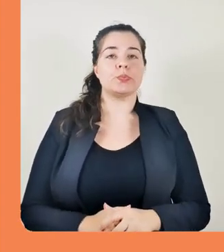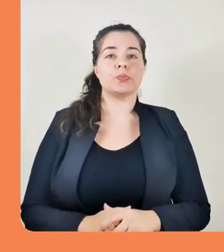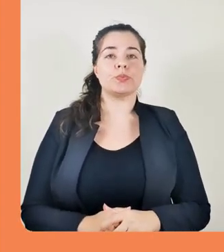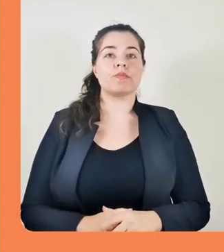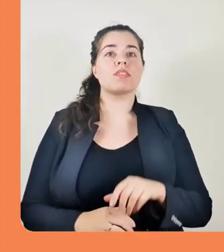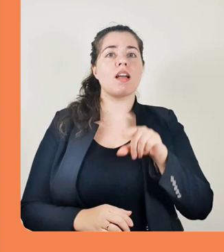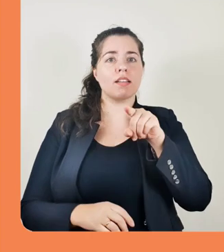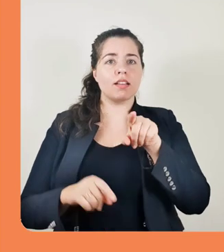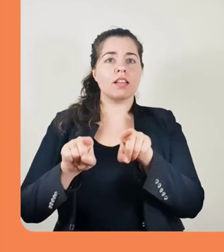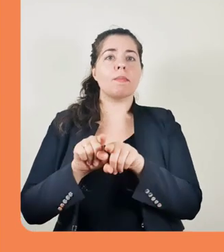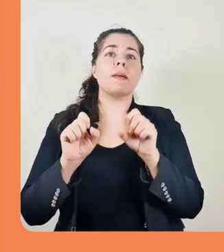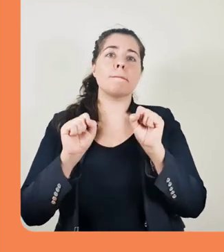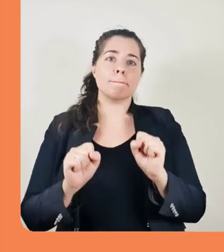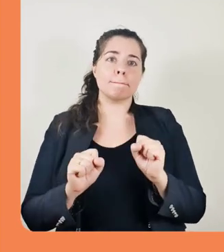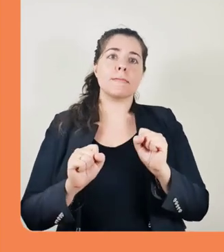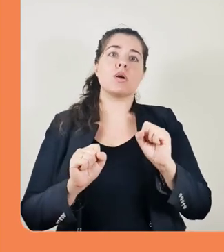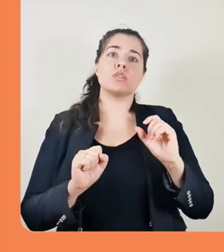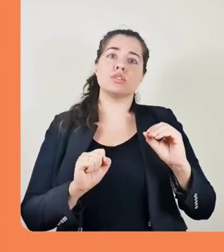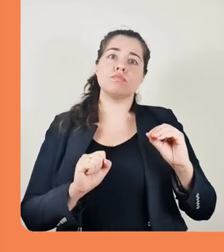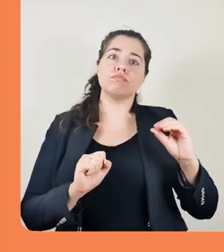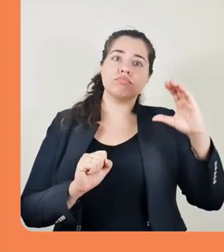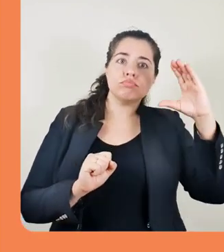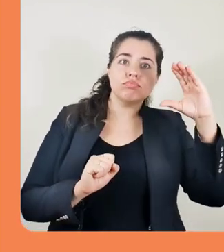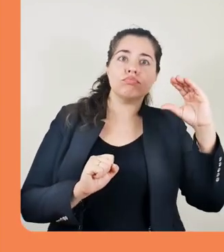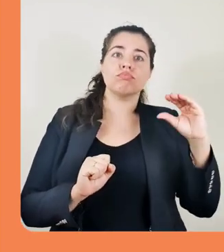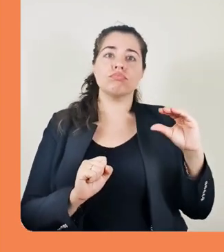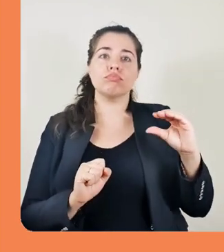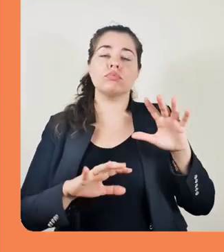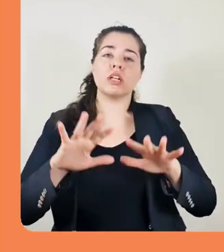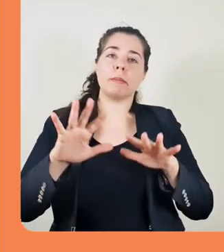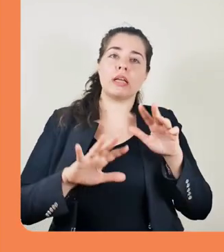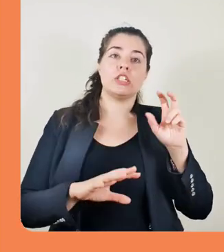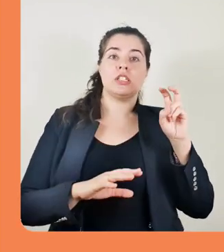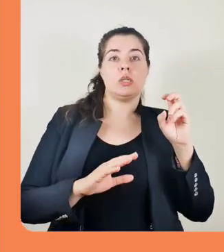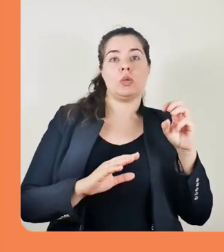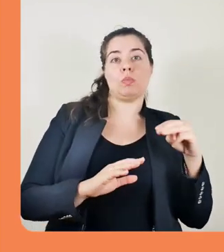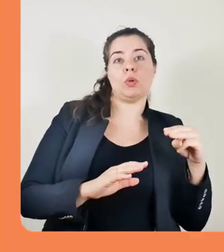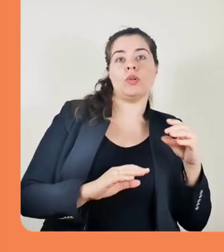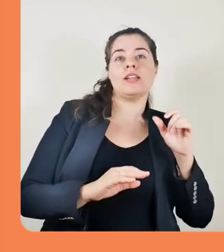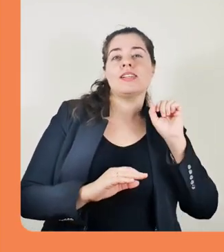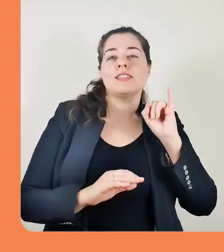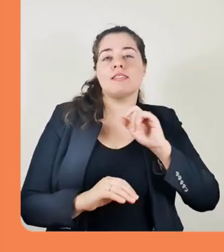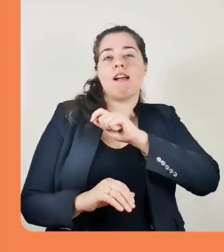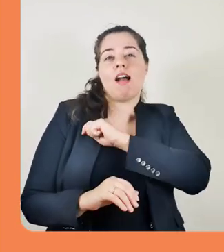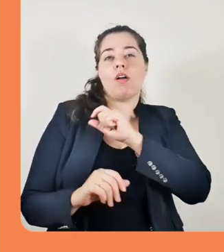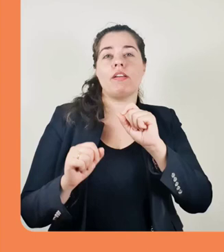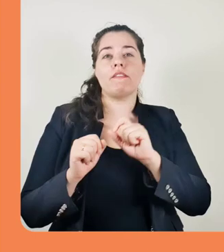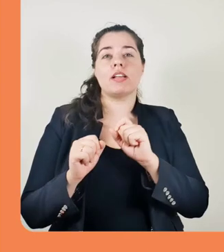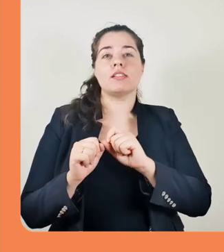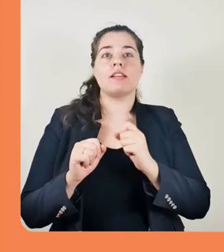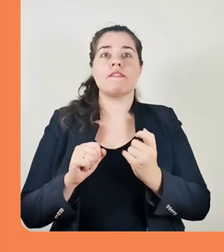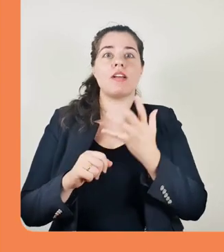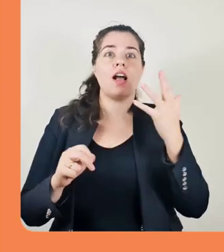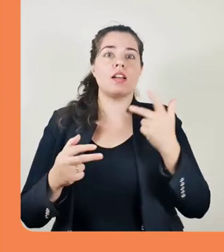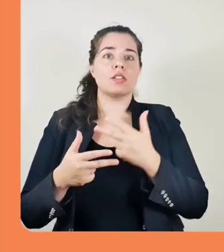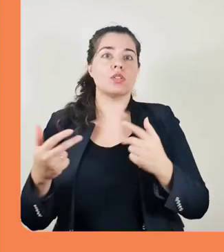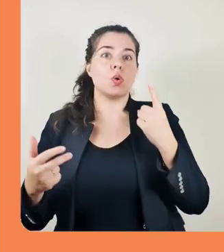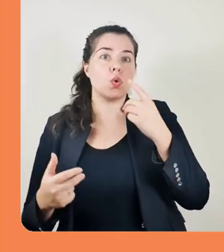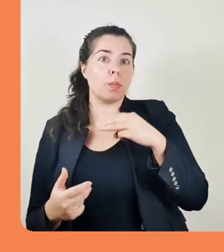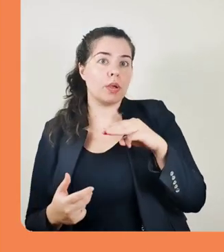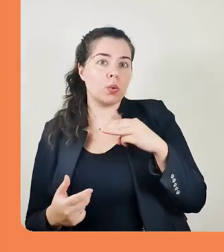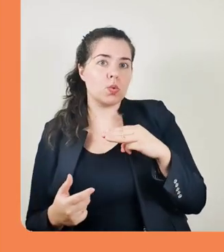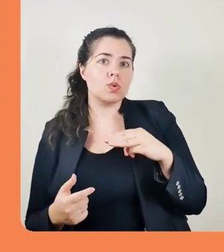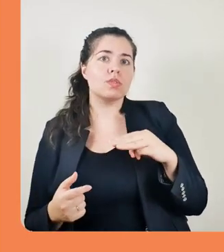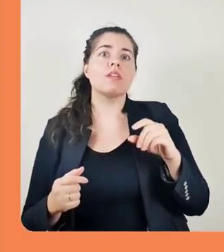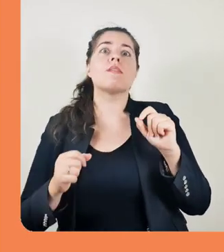então vamos esperar cinco minutos por exemplo e aqui eu posso aumentar até a sua aluno fizer